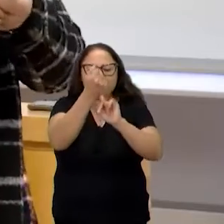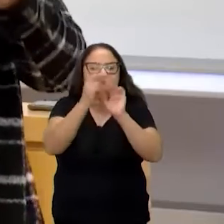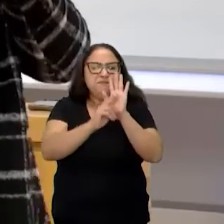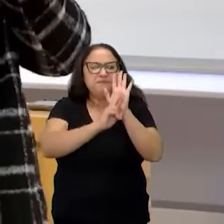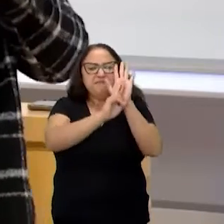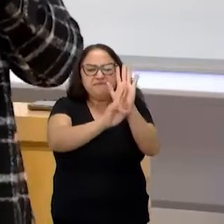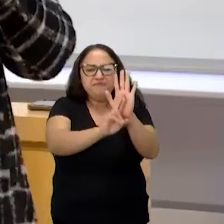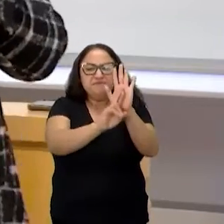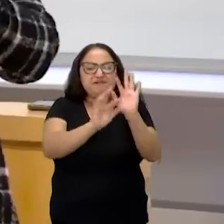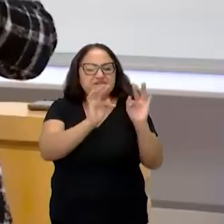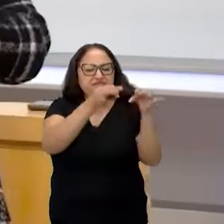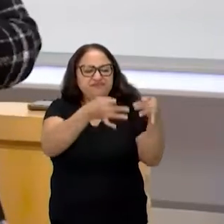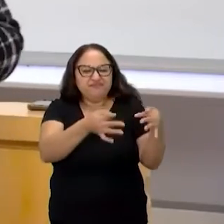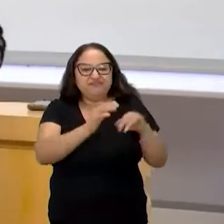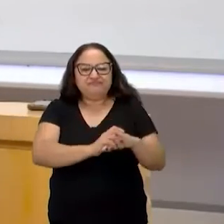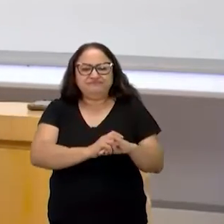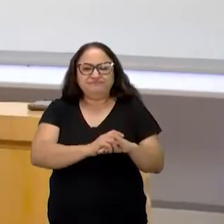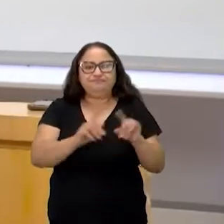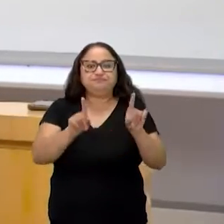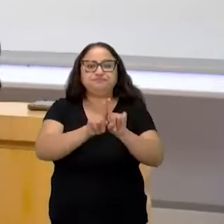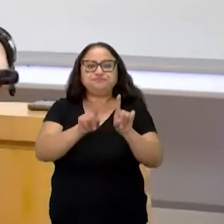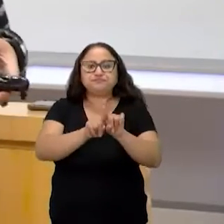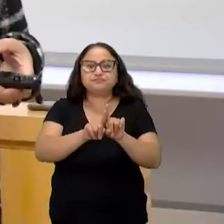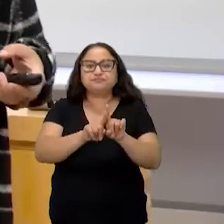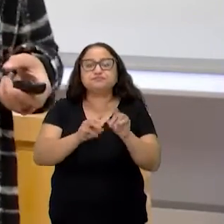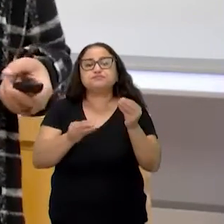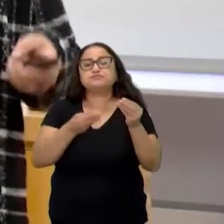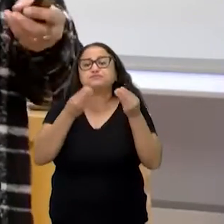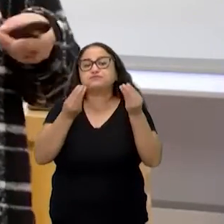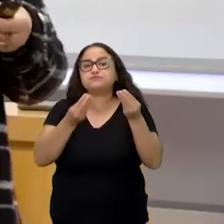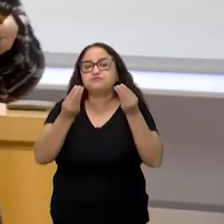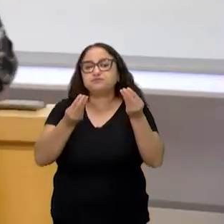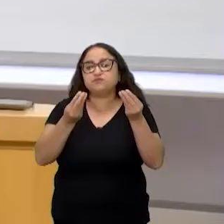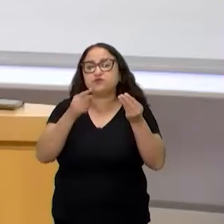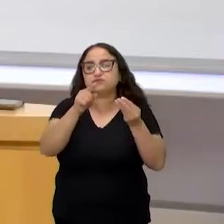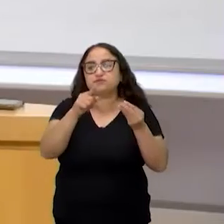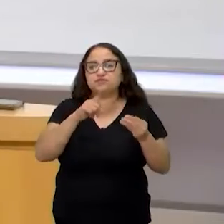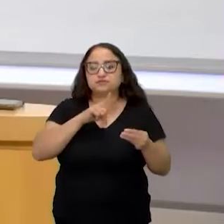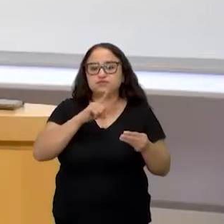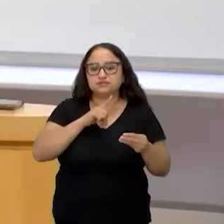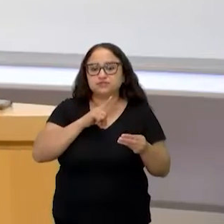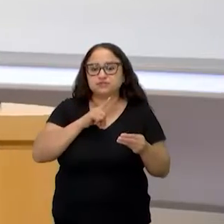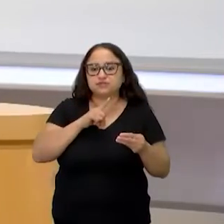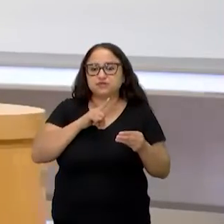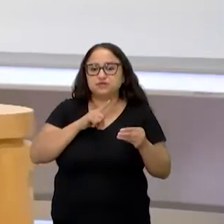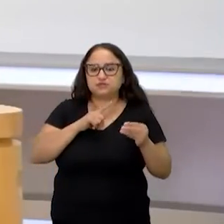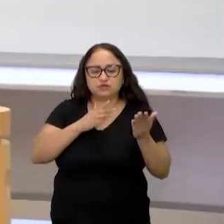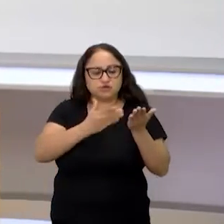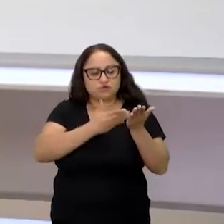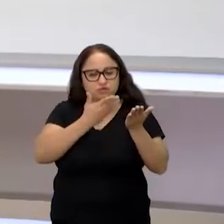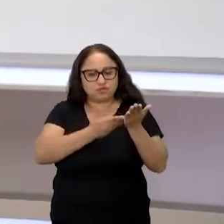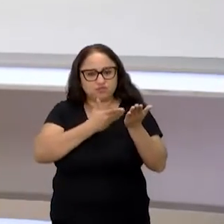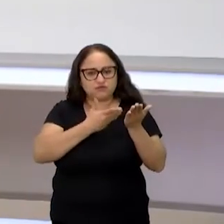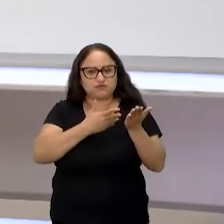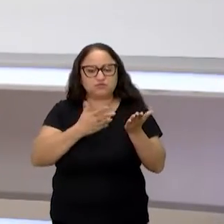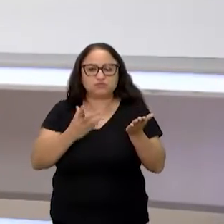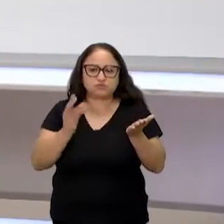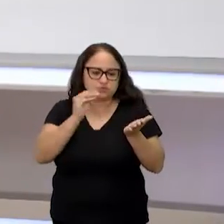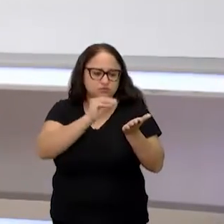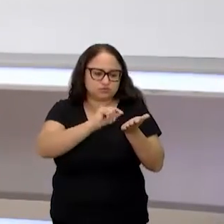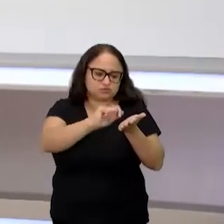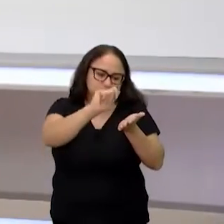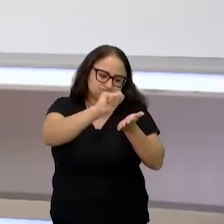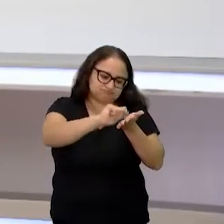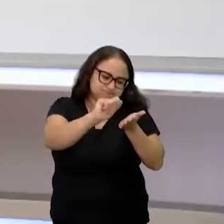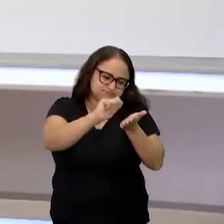representado, finalizado, concluído. Então, quando você tem o livro de artista, o artista geralmente ele vai colocando as